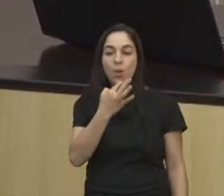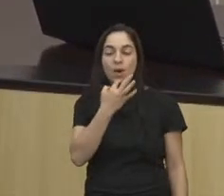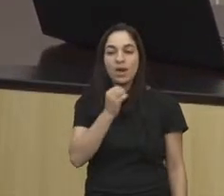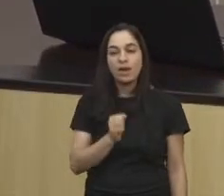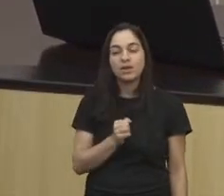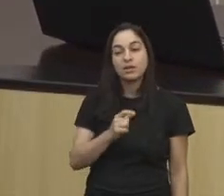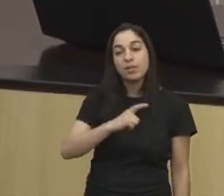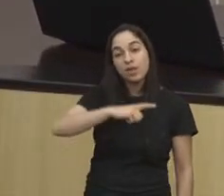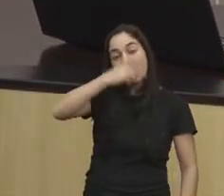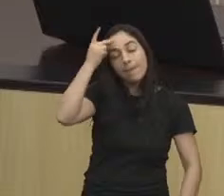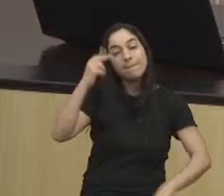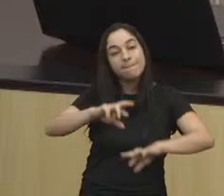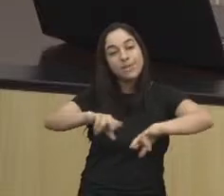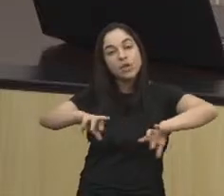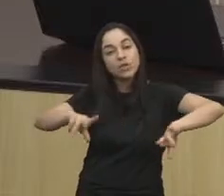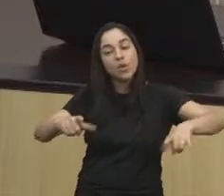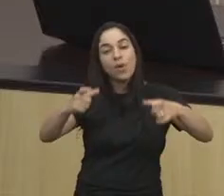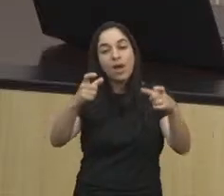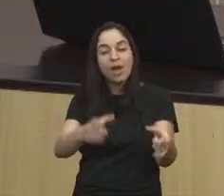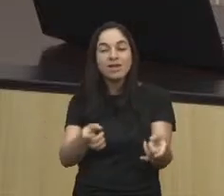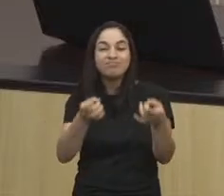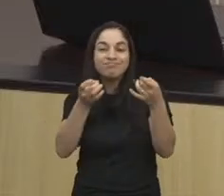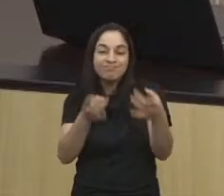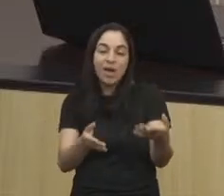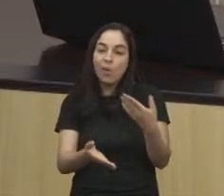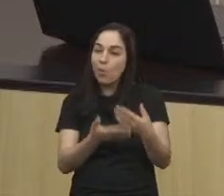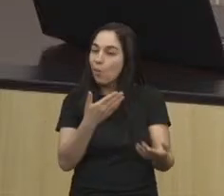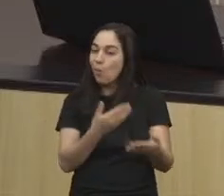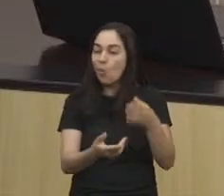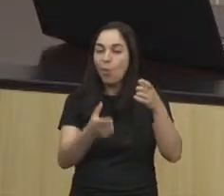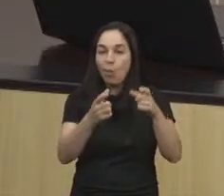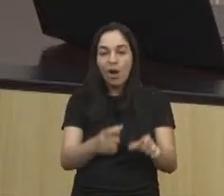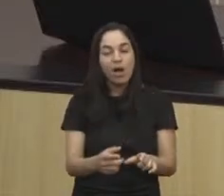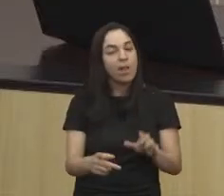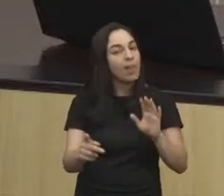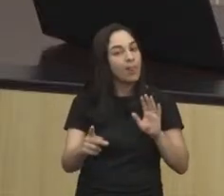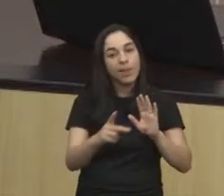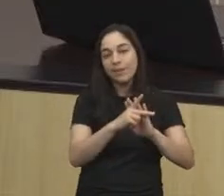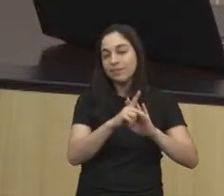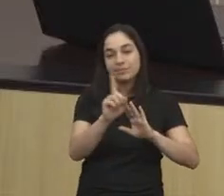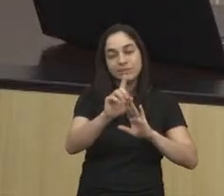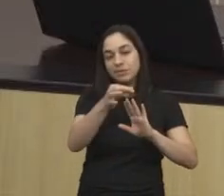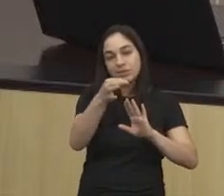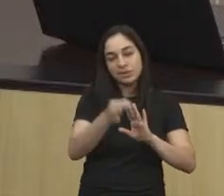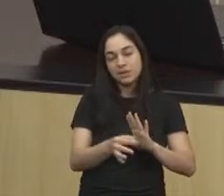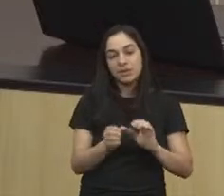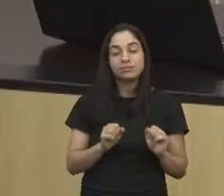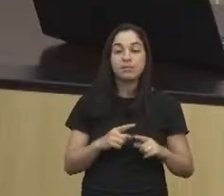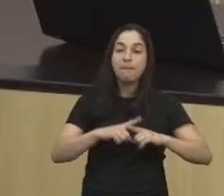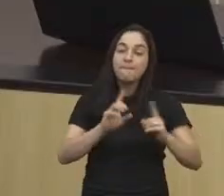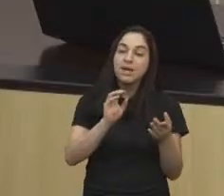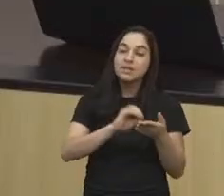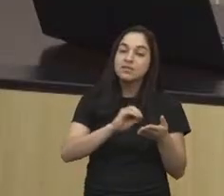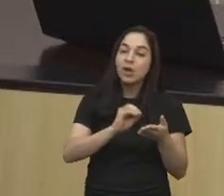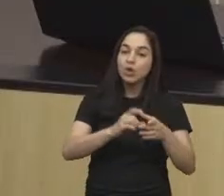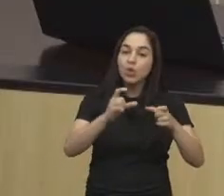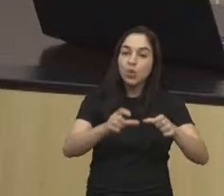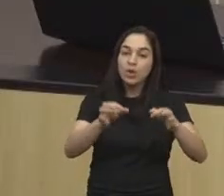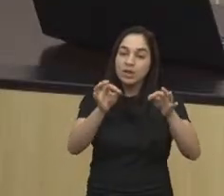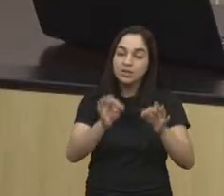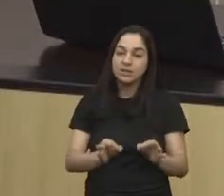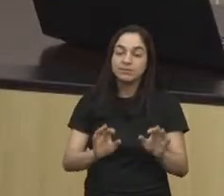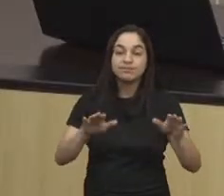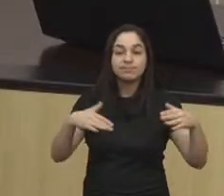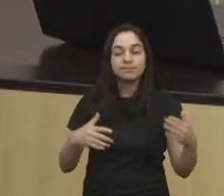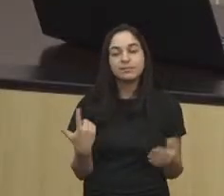lá tem bastante descarte em locais que, às vezes, são locais que não são os corretos, né? Mas por falta de local apropriado, né?